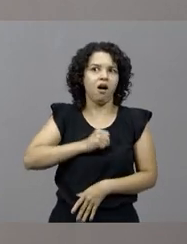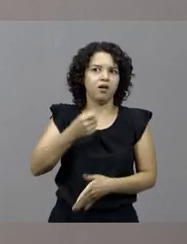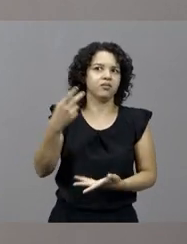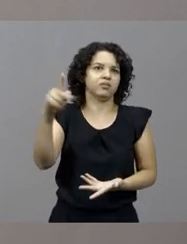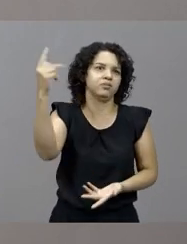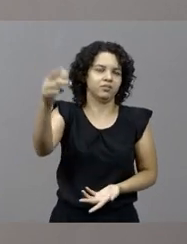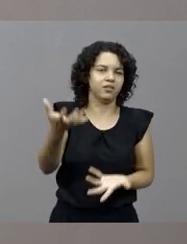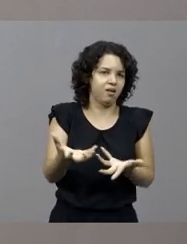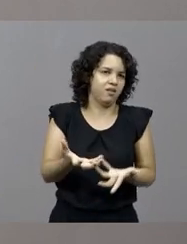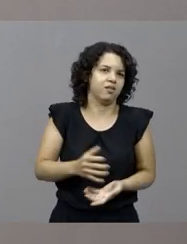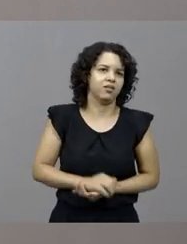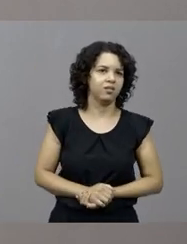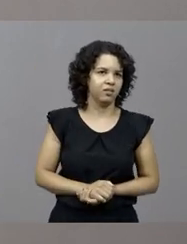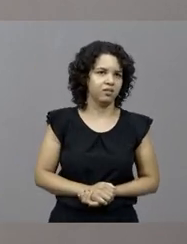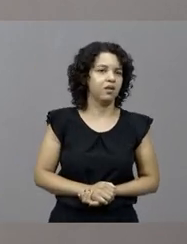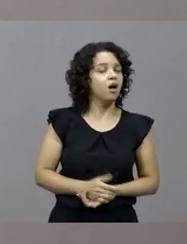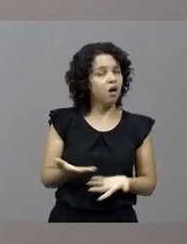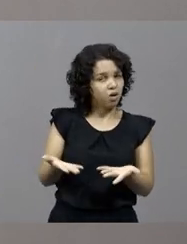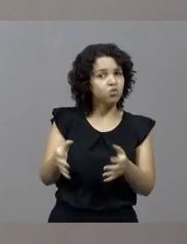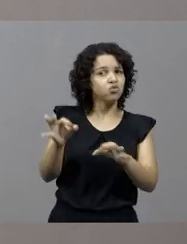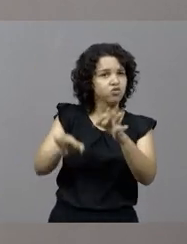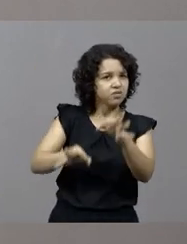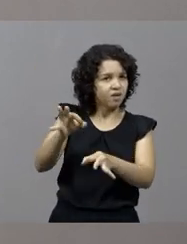Aqui tem um motivo para se bater no judiciário.